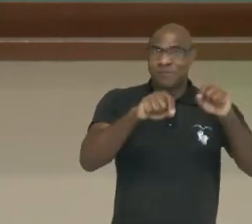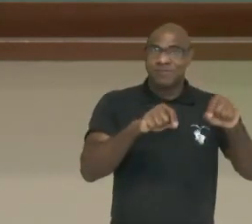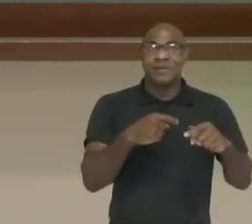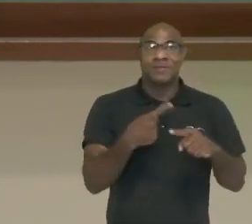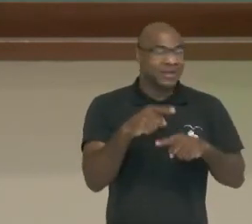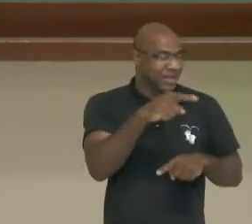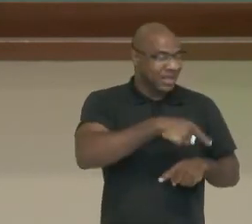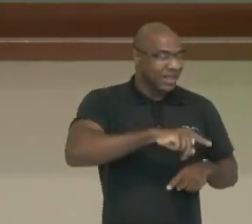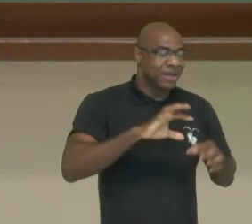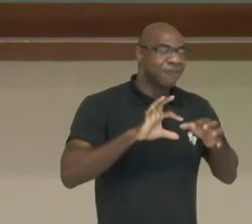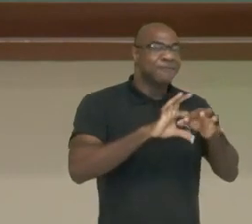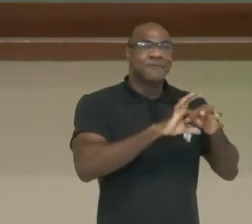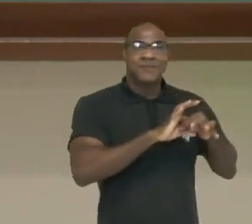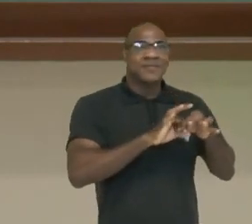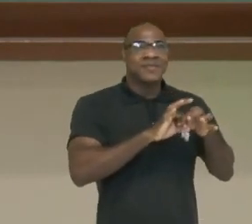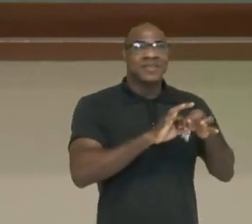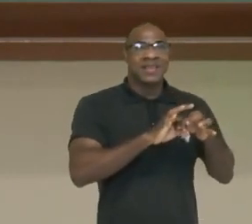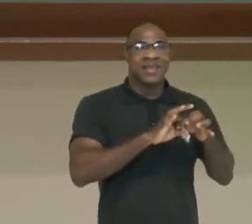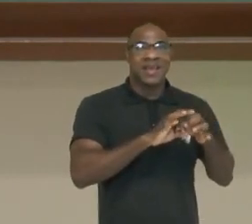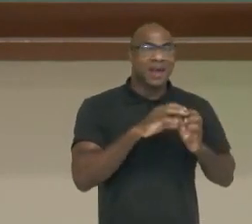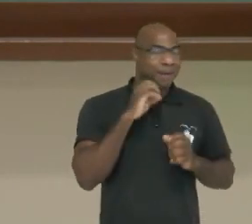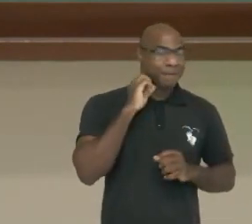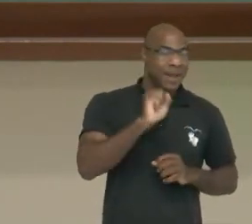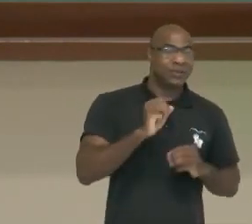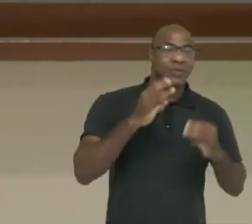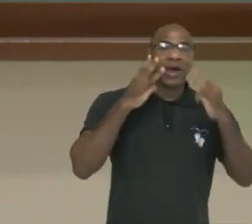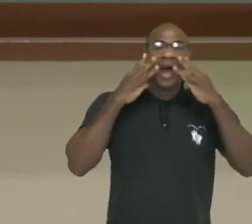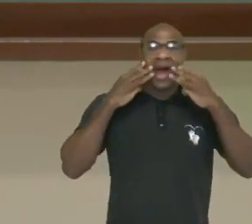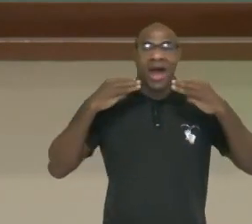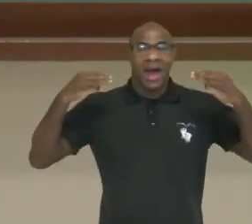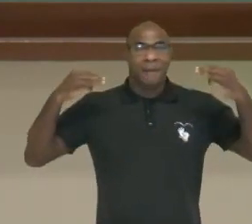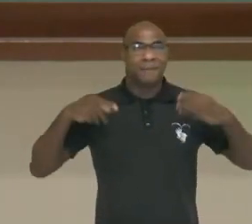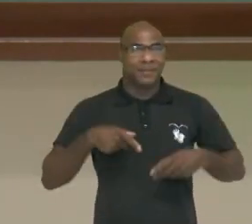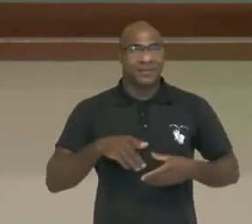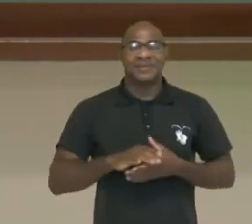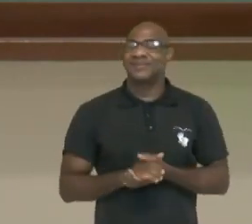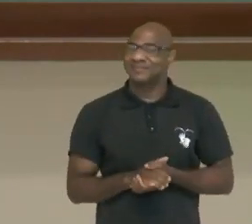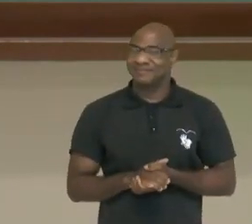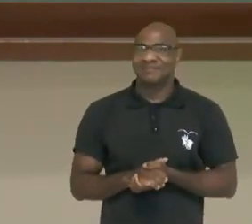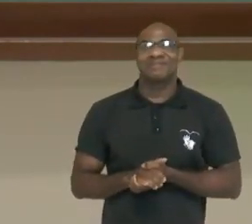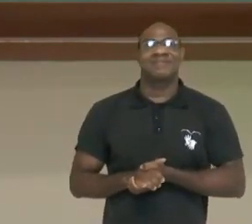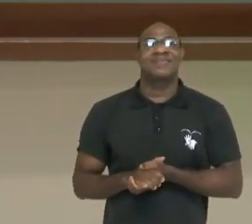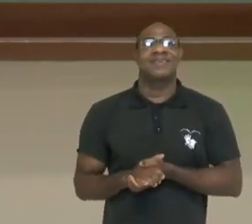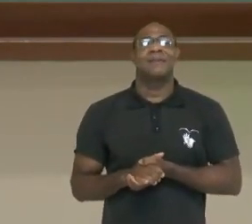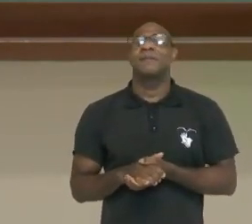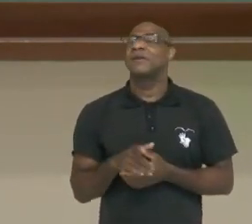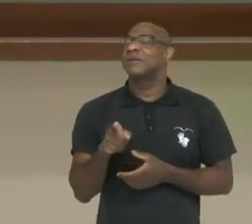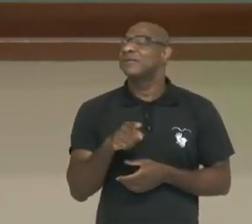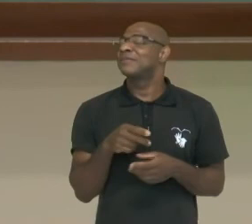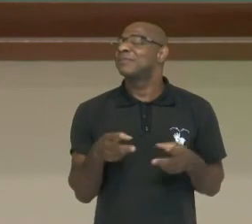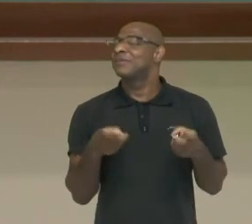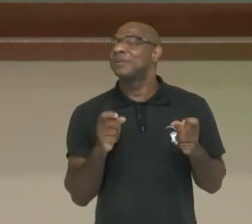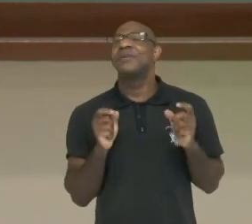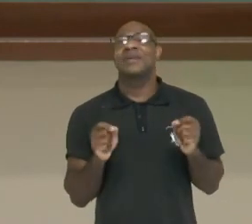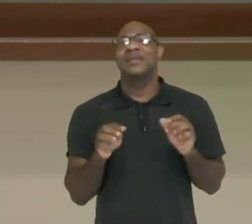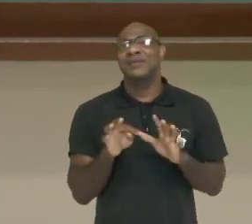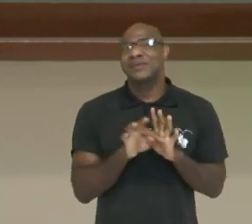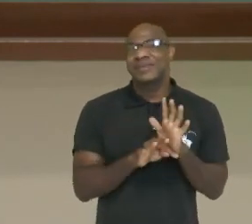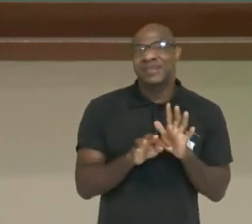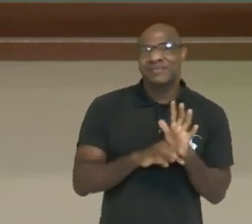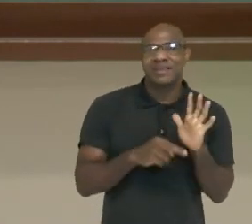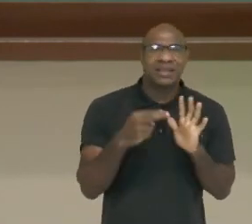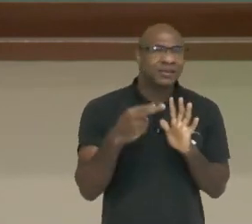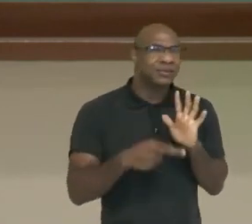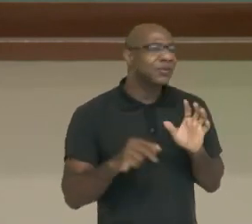né? A junção fez ali, conseguiu colocar o inimigo para correr, digamos assim. Mas vocês perceberam alguma coisa no texto da minha